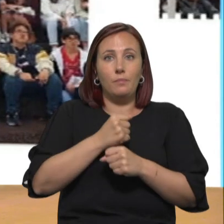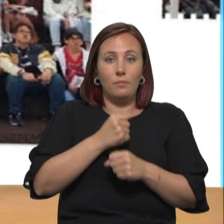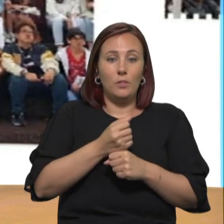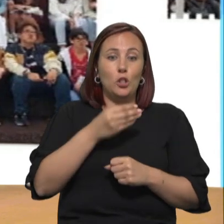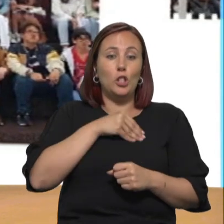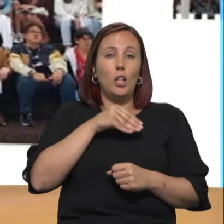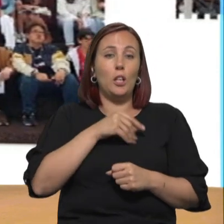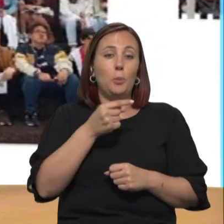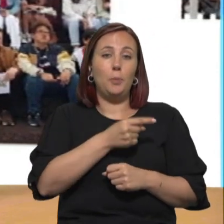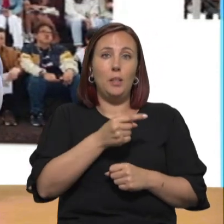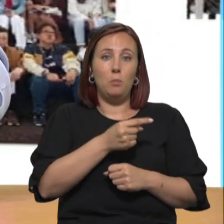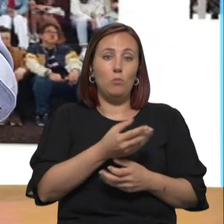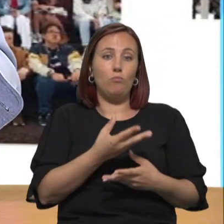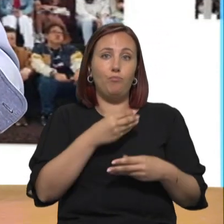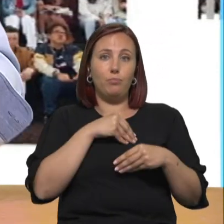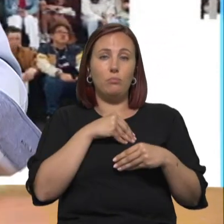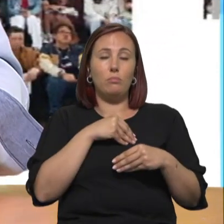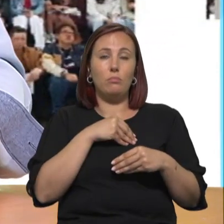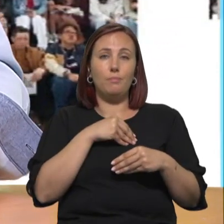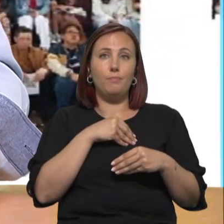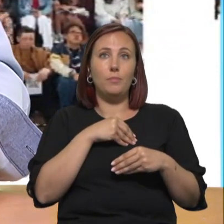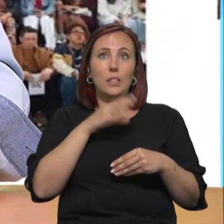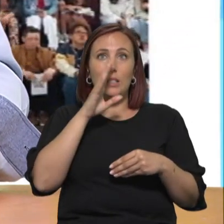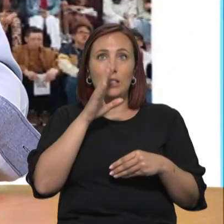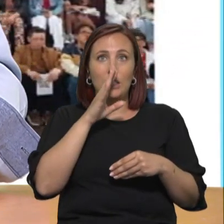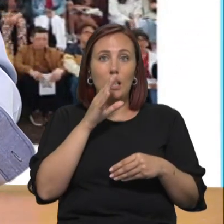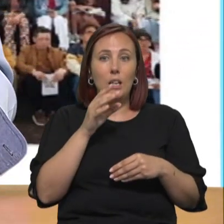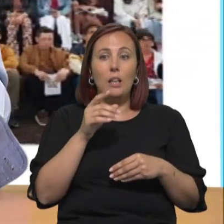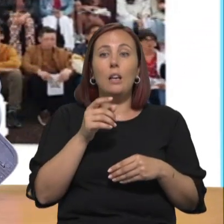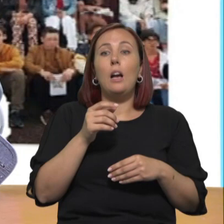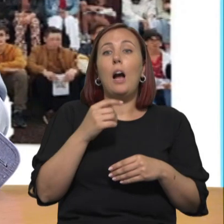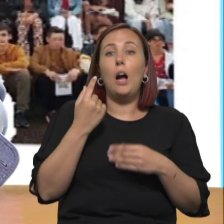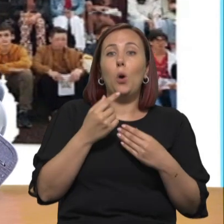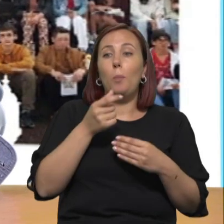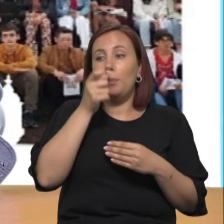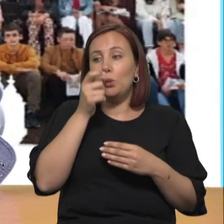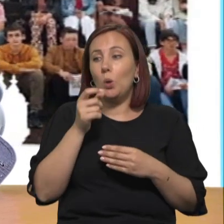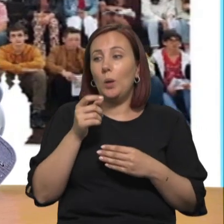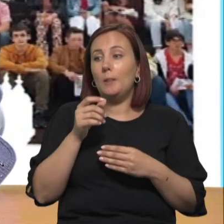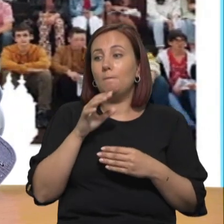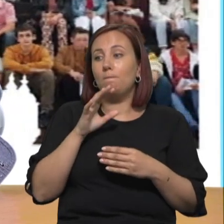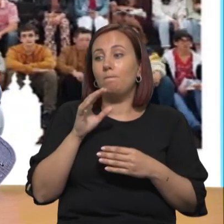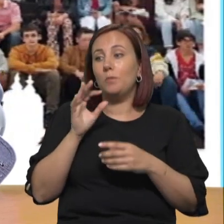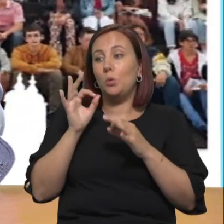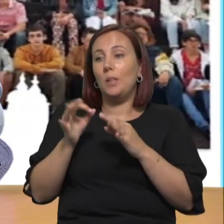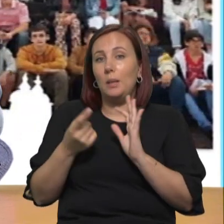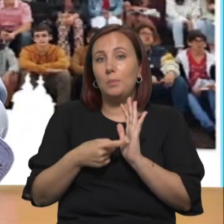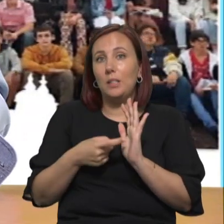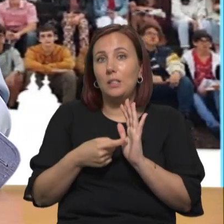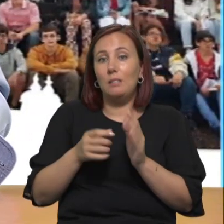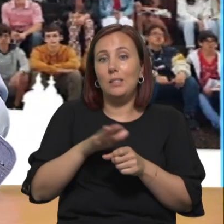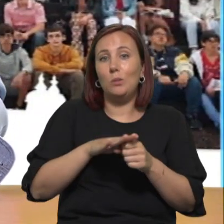salário mínimo nacional, se tem mais alguma pessoa a cargo, está numa situação de pobreza, não é? E